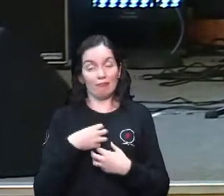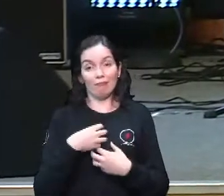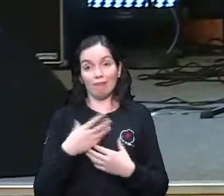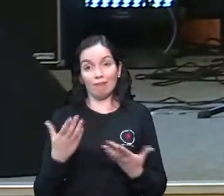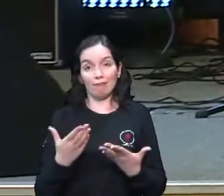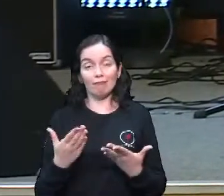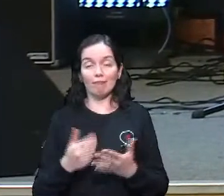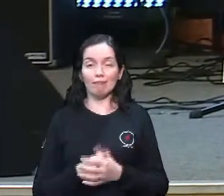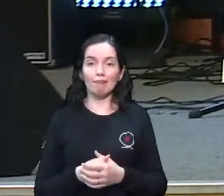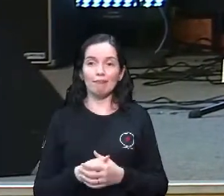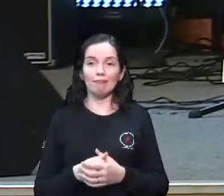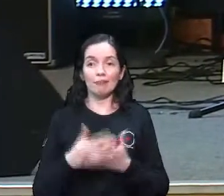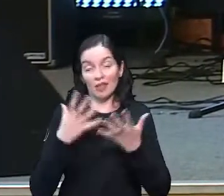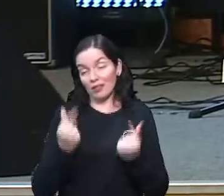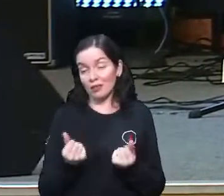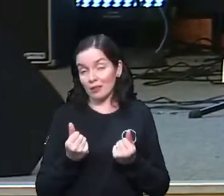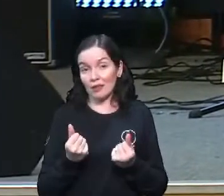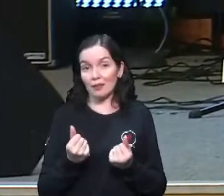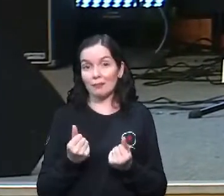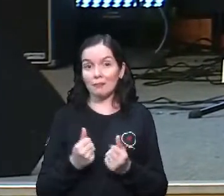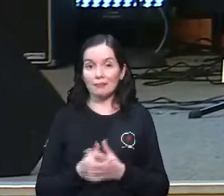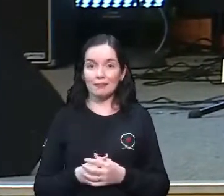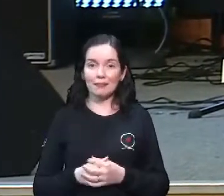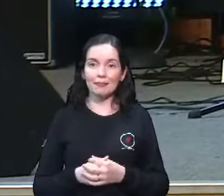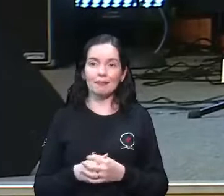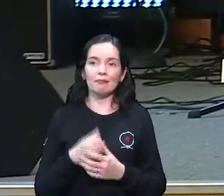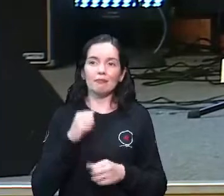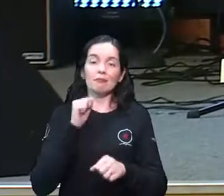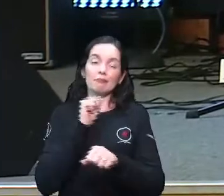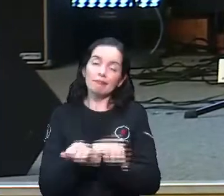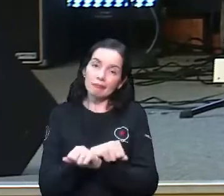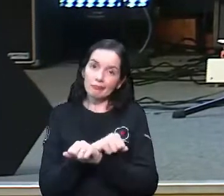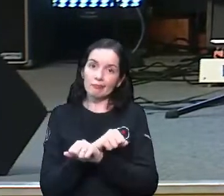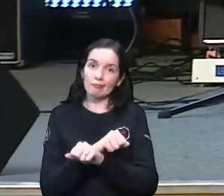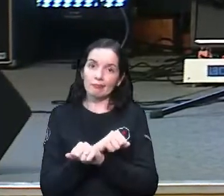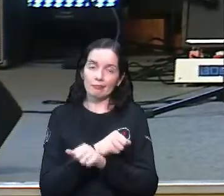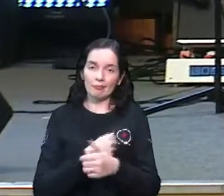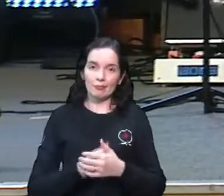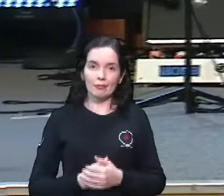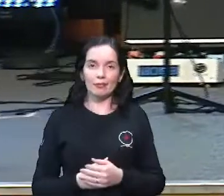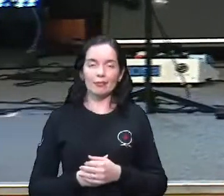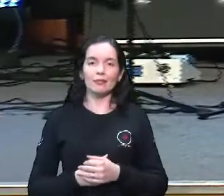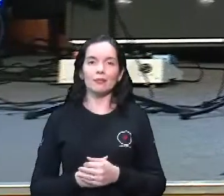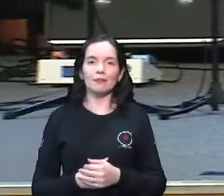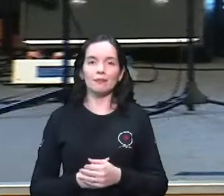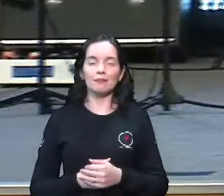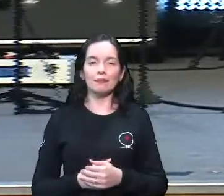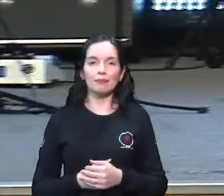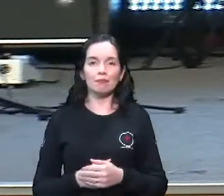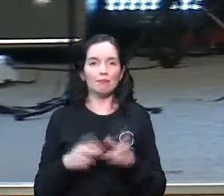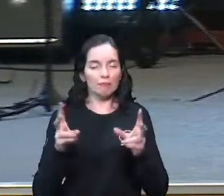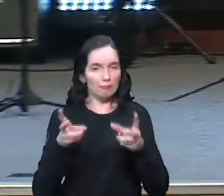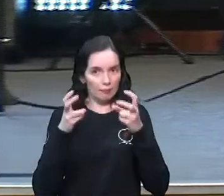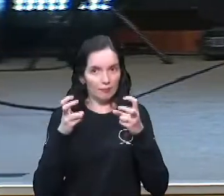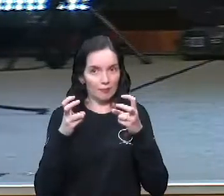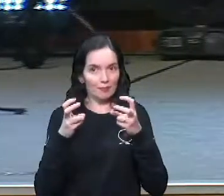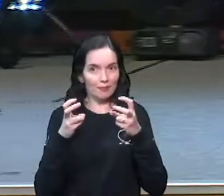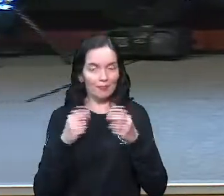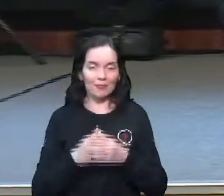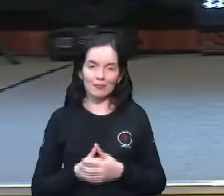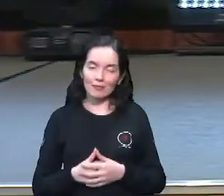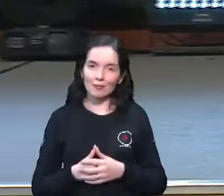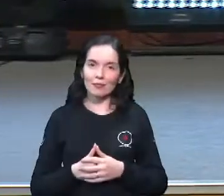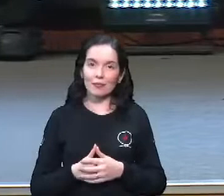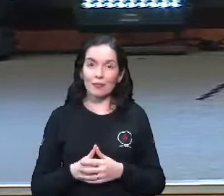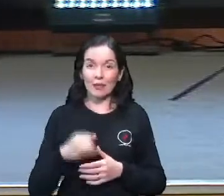gente se conformou, a gente não se mexe. Agora, veja bem. Se